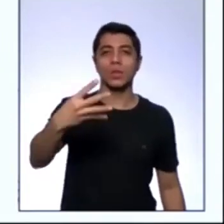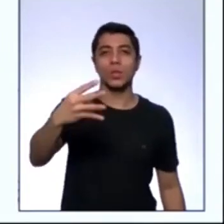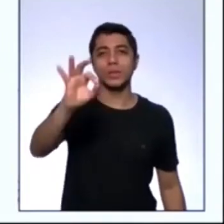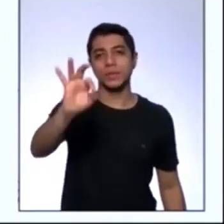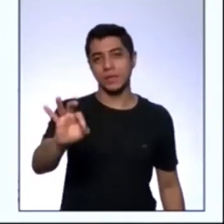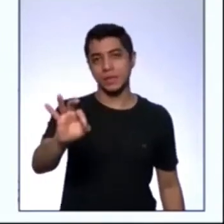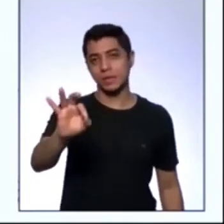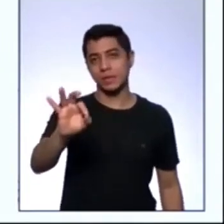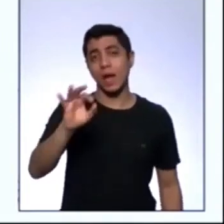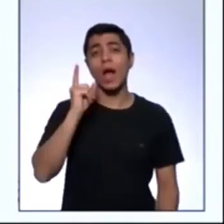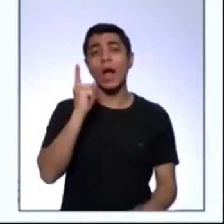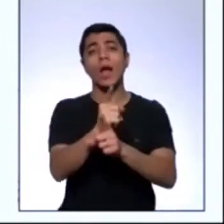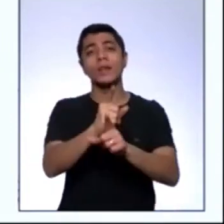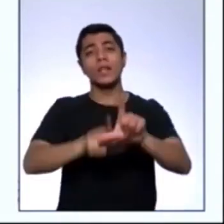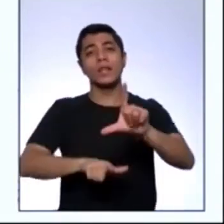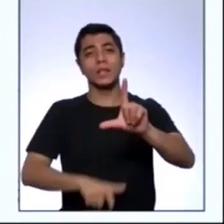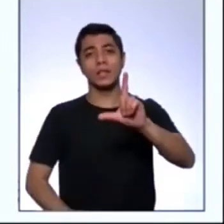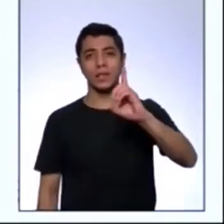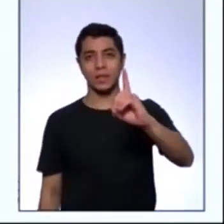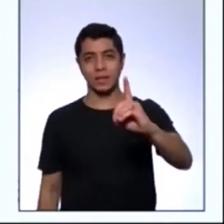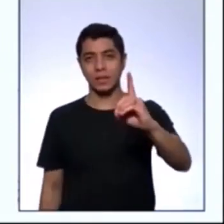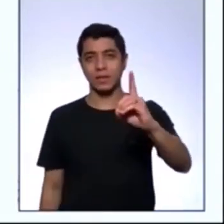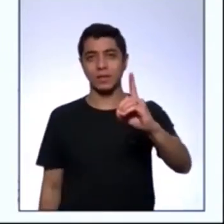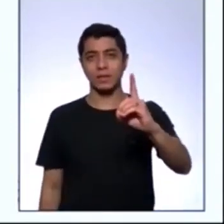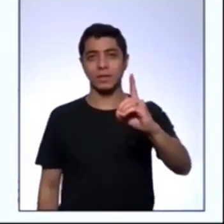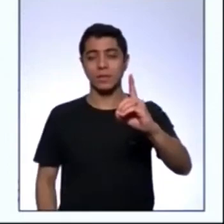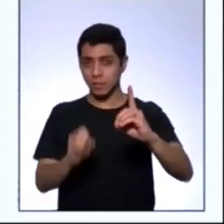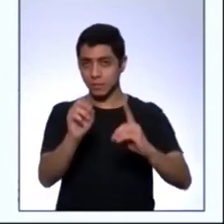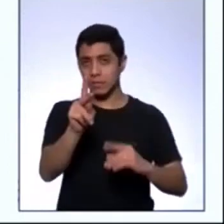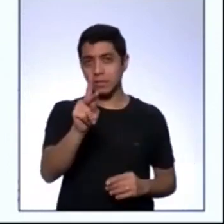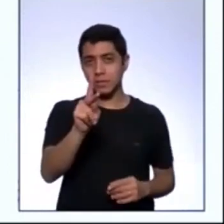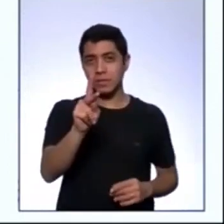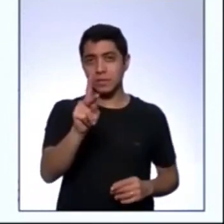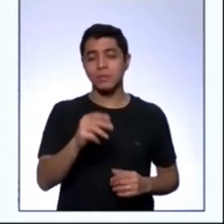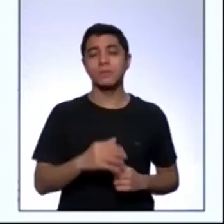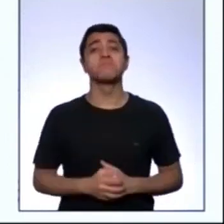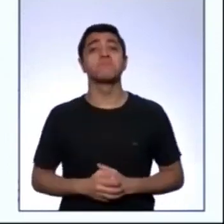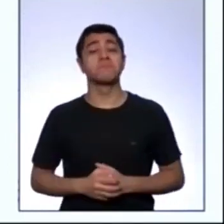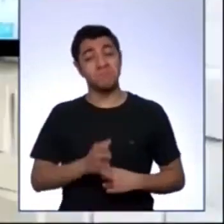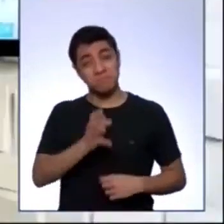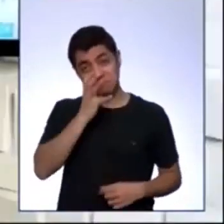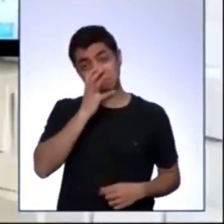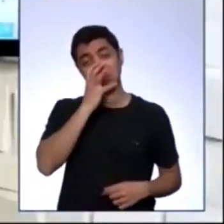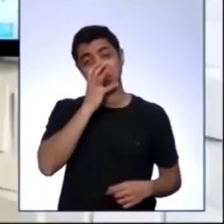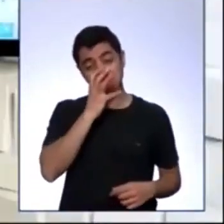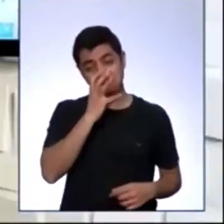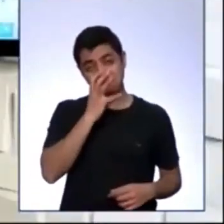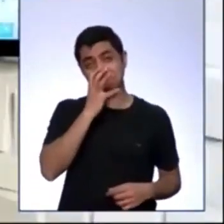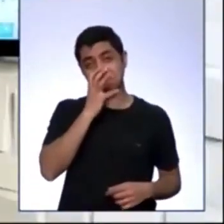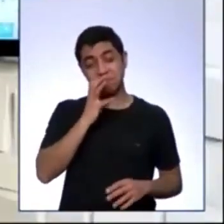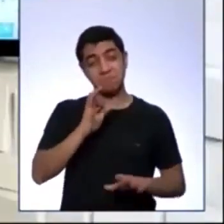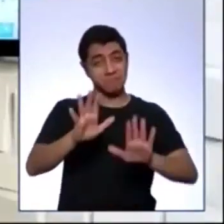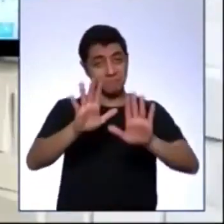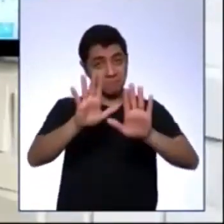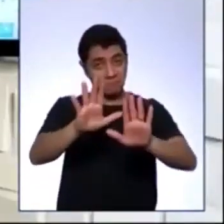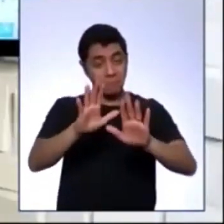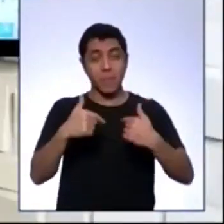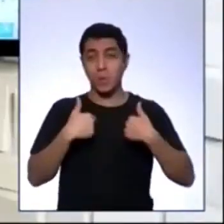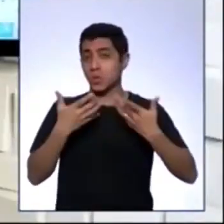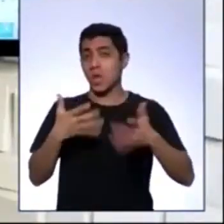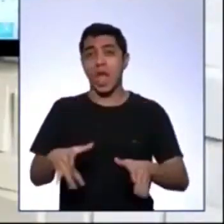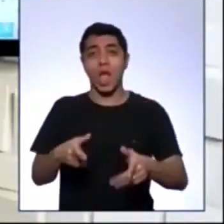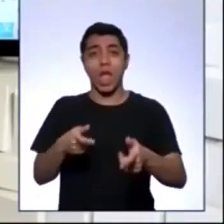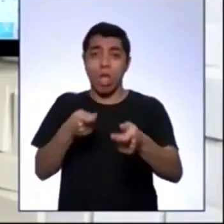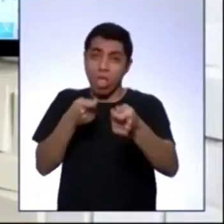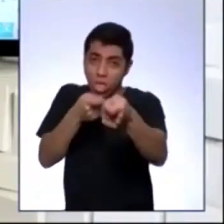d o rapaz não quero te convencer não quero te convencer